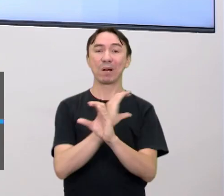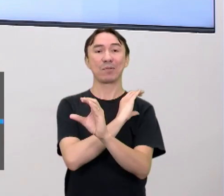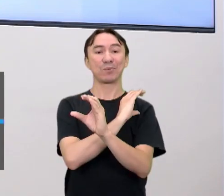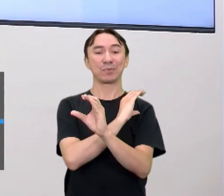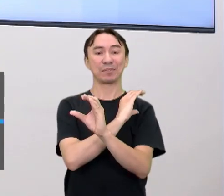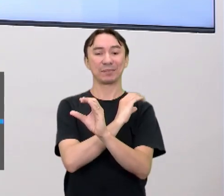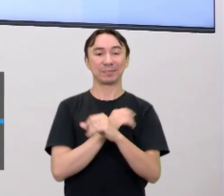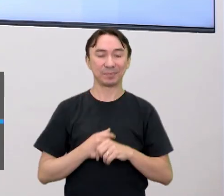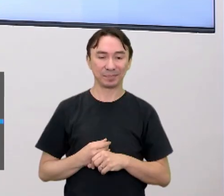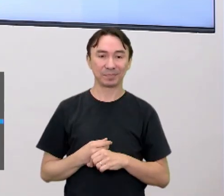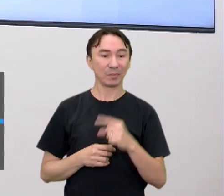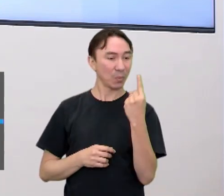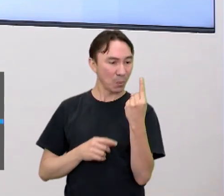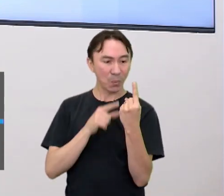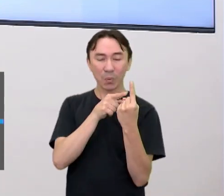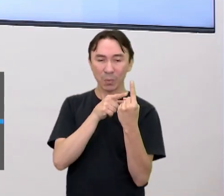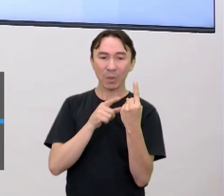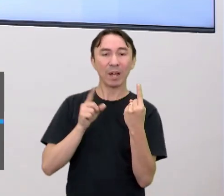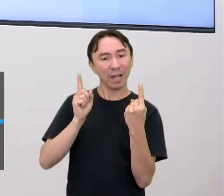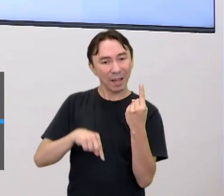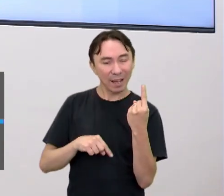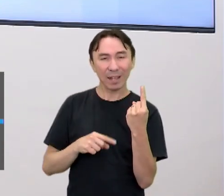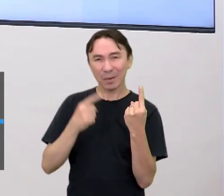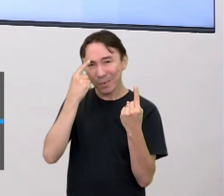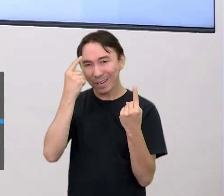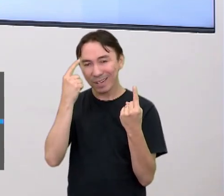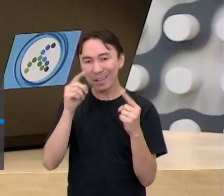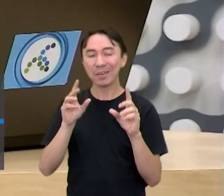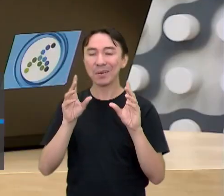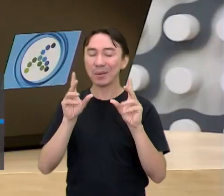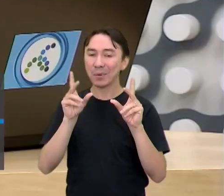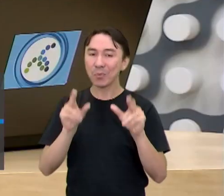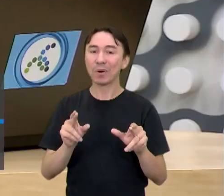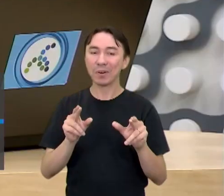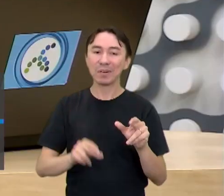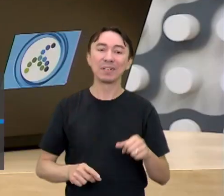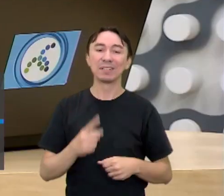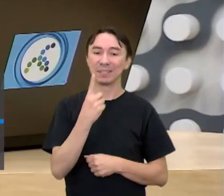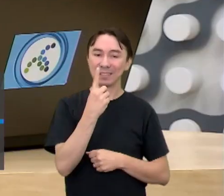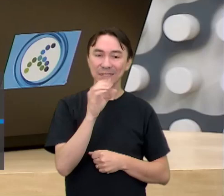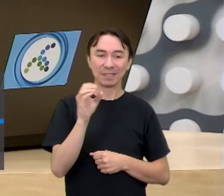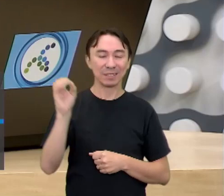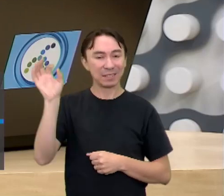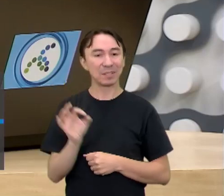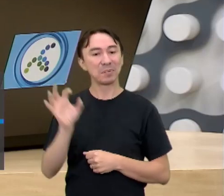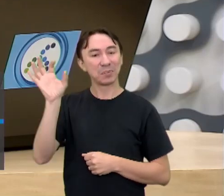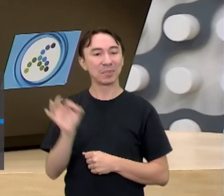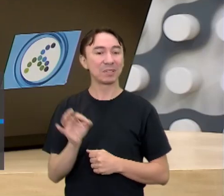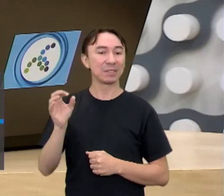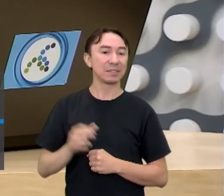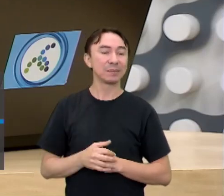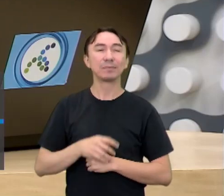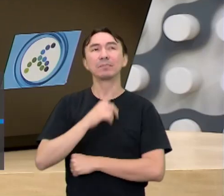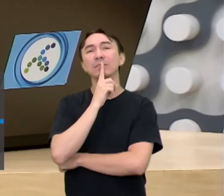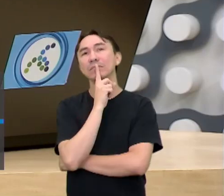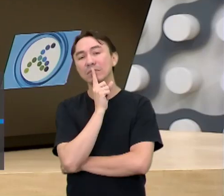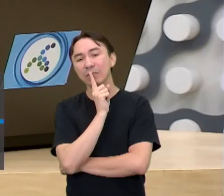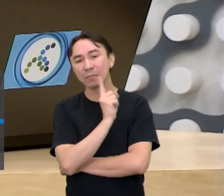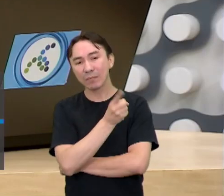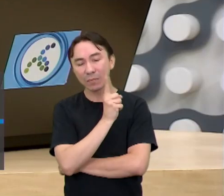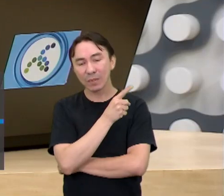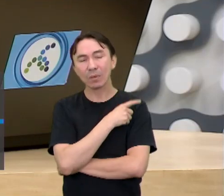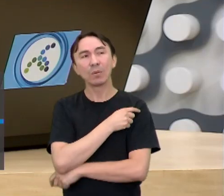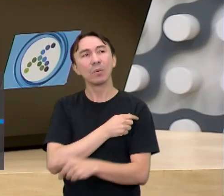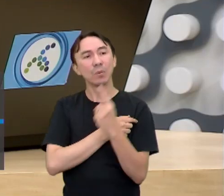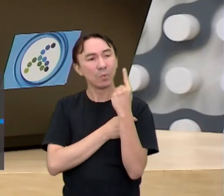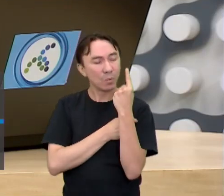O 100%. Dá pra perceber? Então, nesse ponto que ia chegar. Então quer dizer que o 1 é o